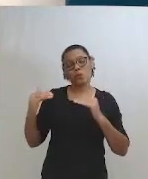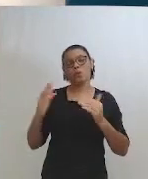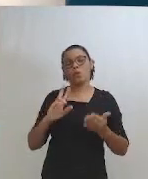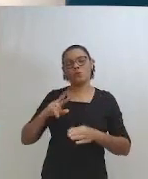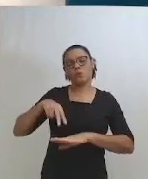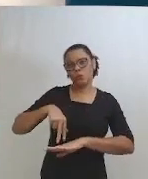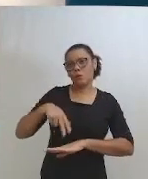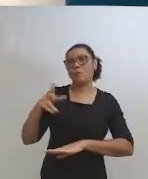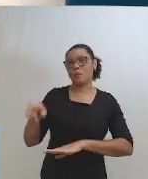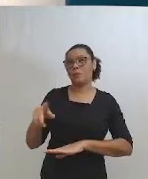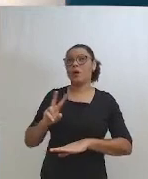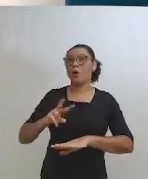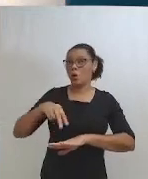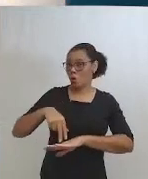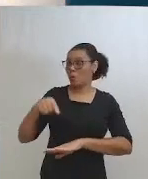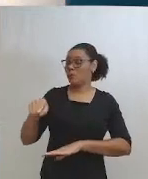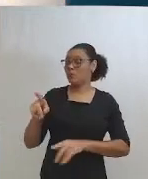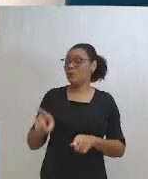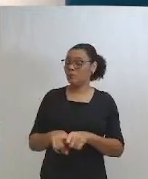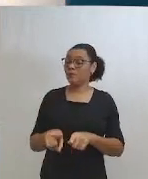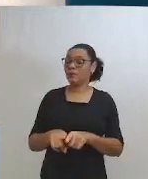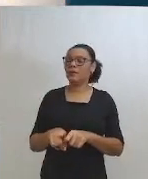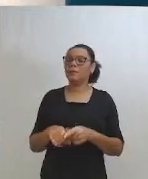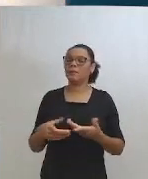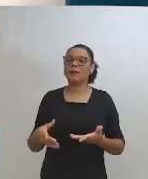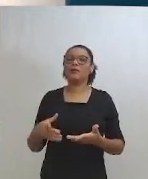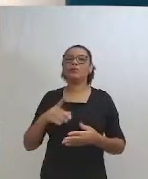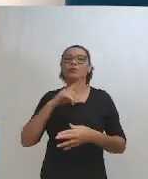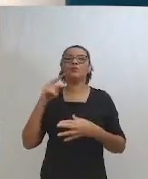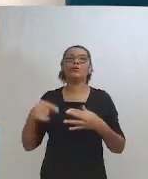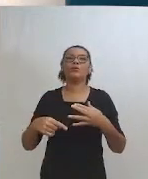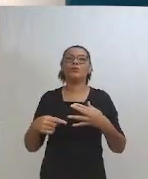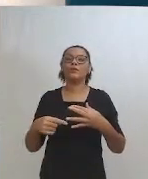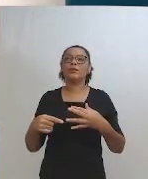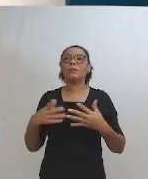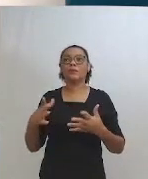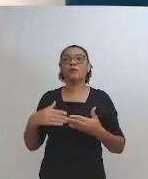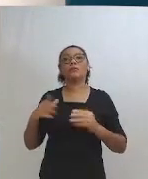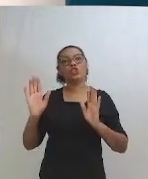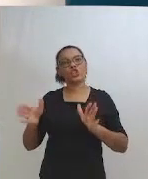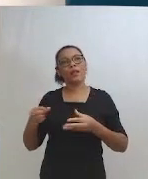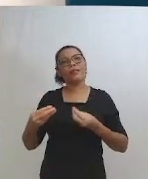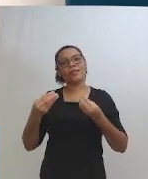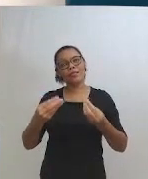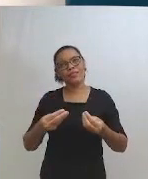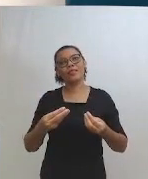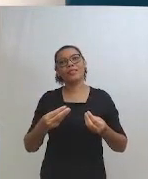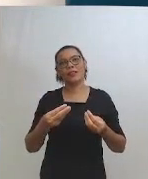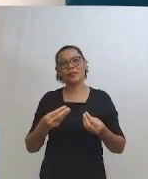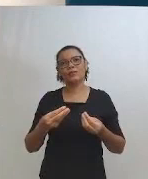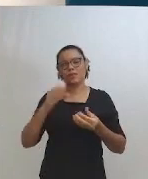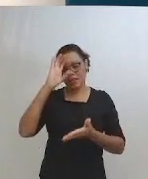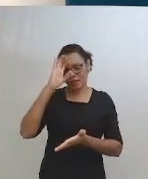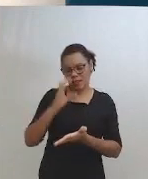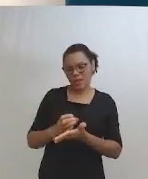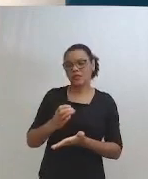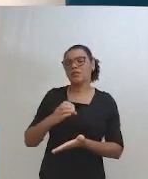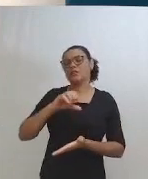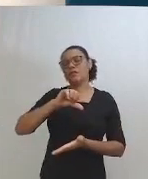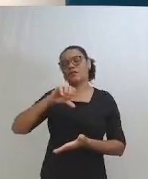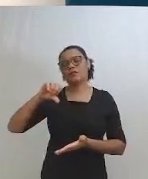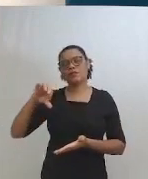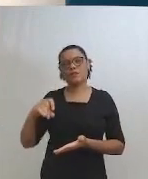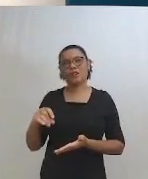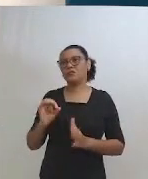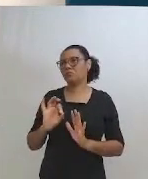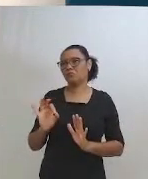Terceira Região, mas aqui, já trazendo a interpretação também da tese 990, não há vedação, o Supremo não vedou, ao